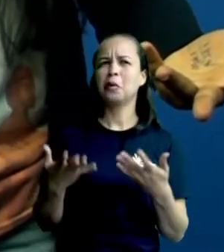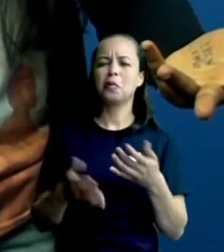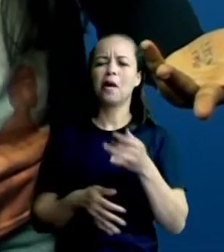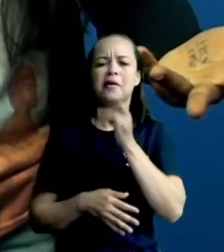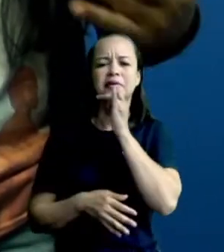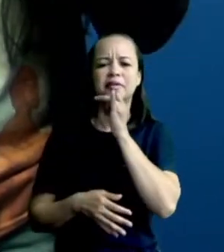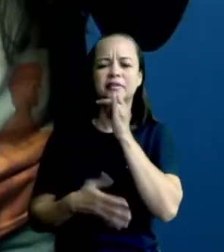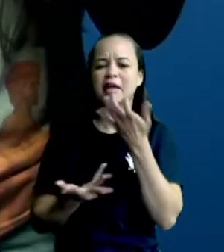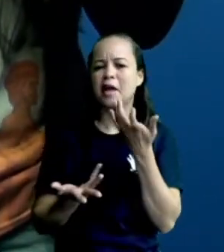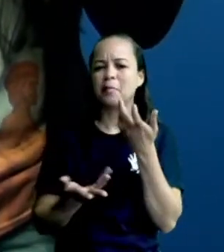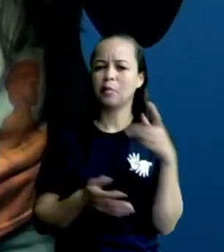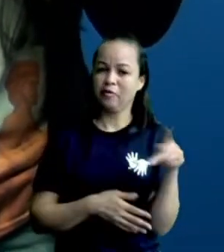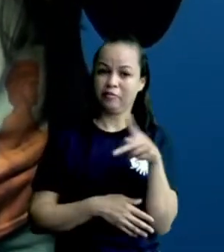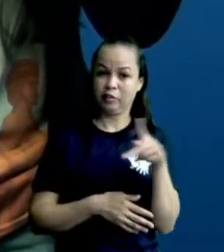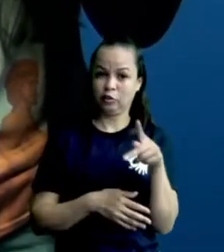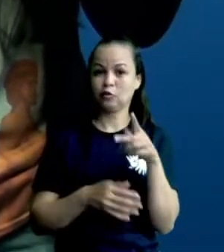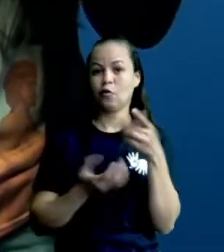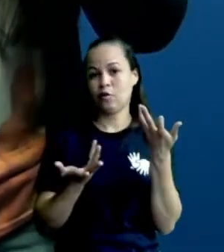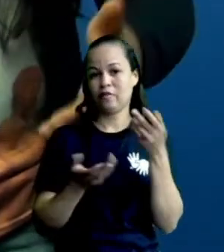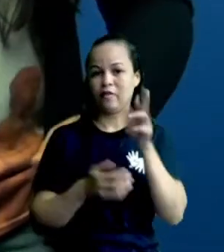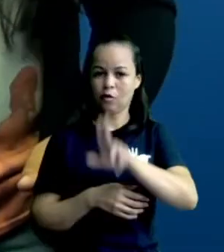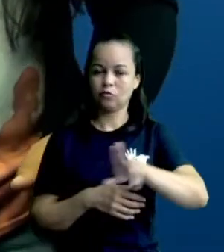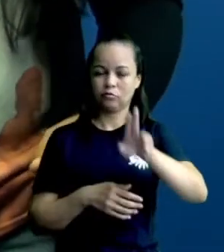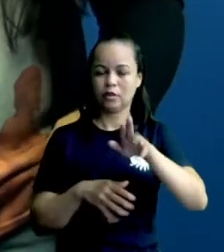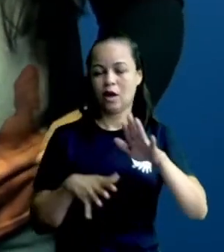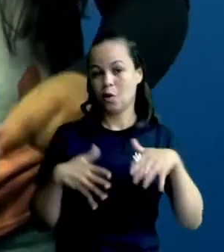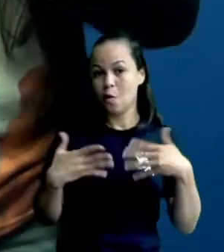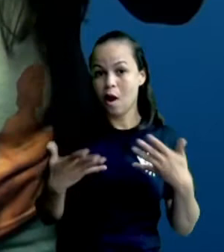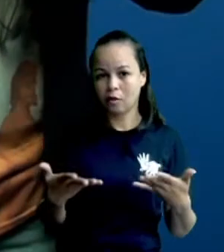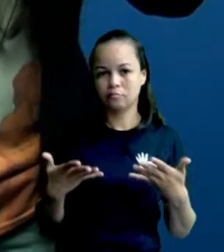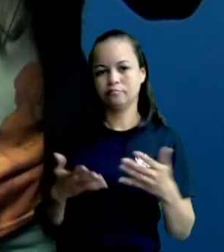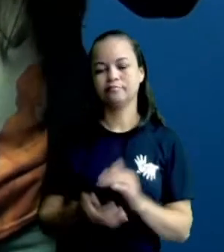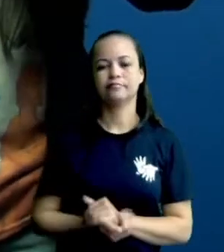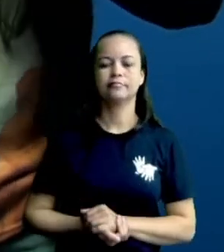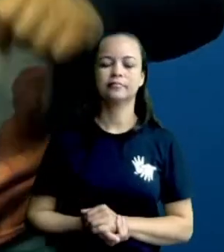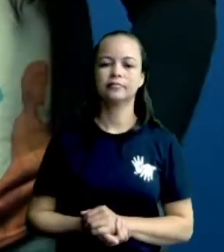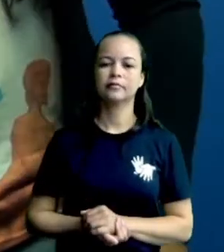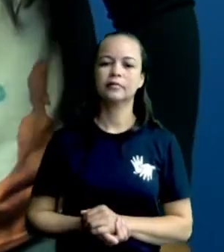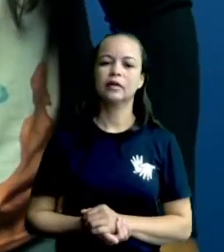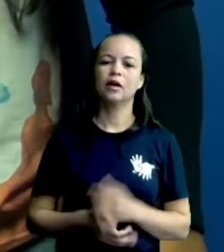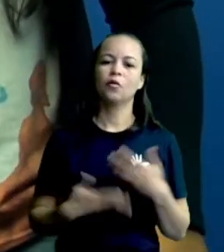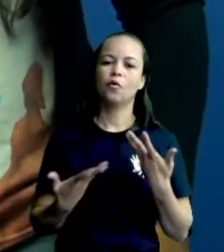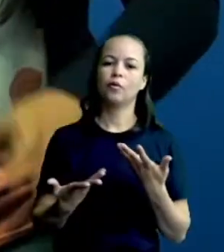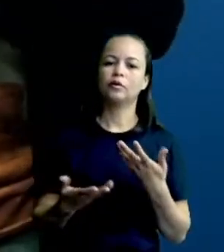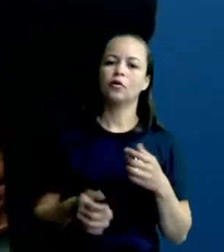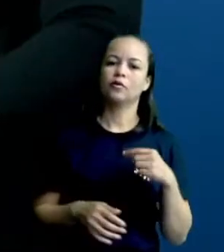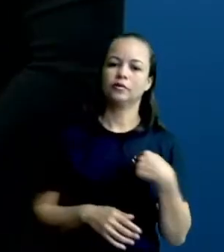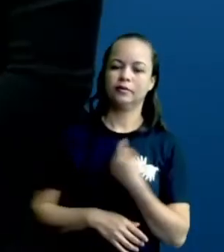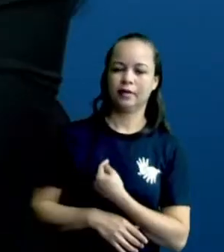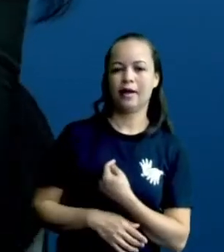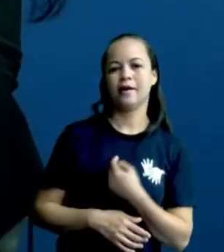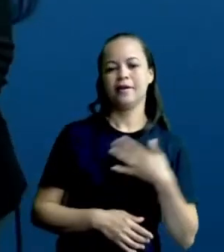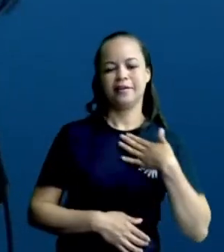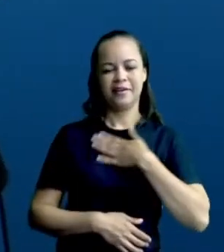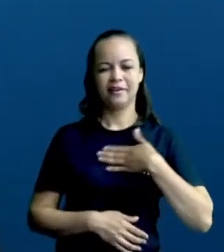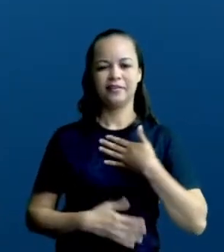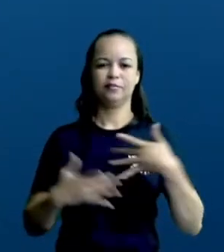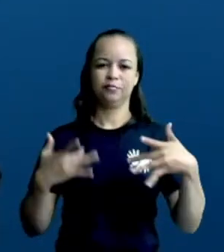a tia vai usar? Quais exemplos a professora vai usar? Com a nossa querida cidade, tá